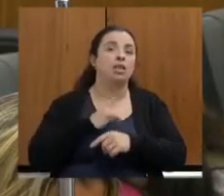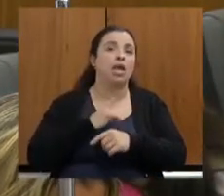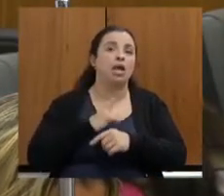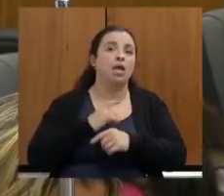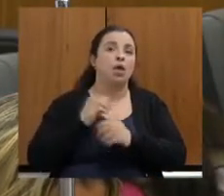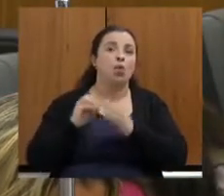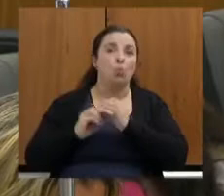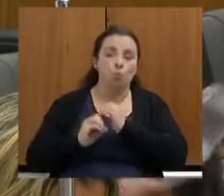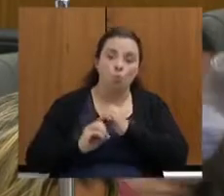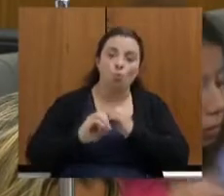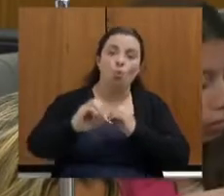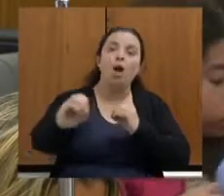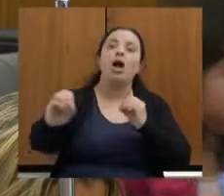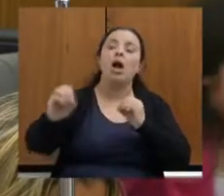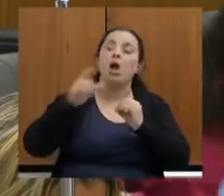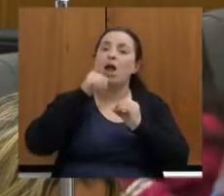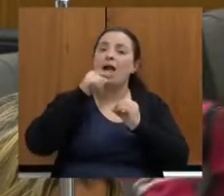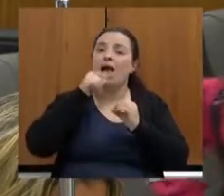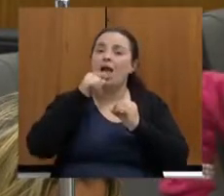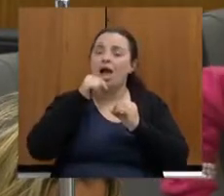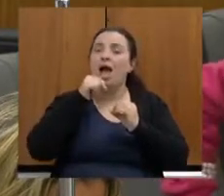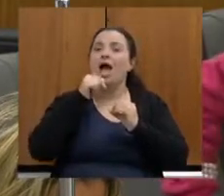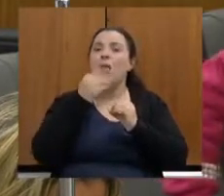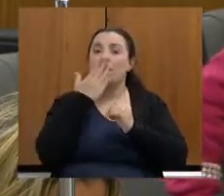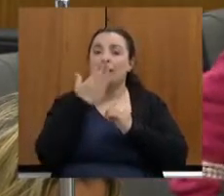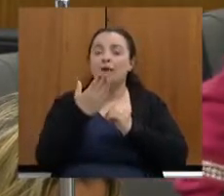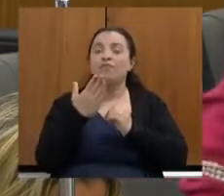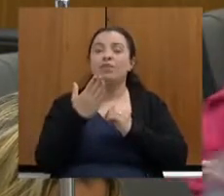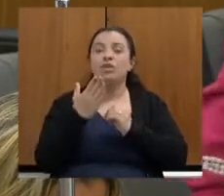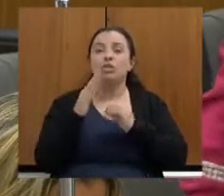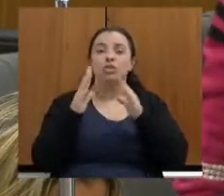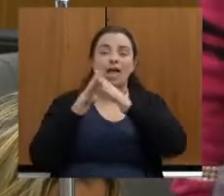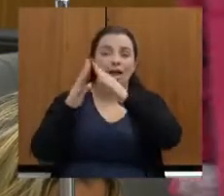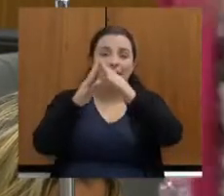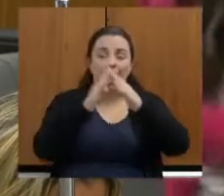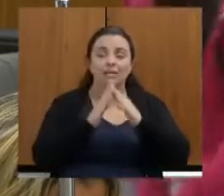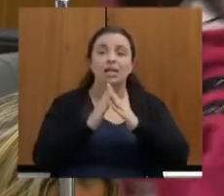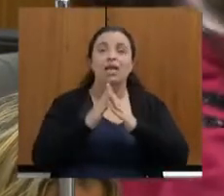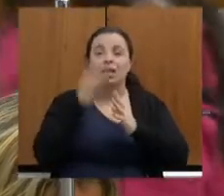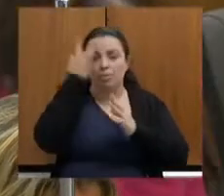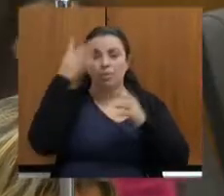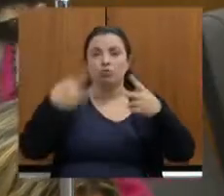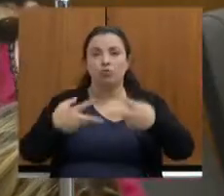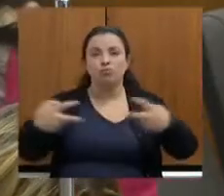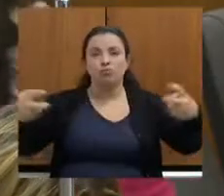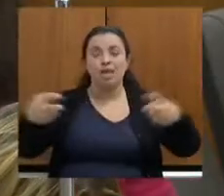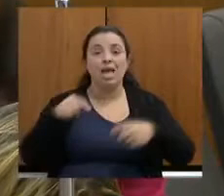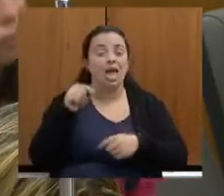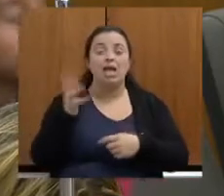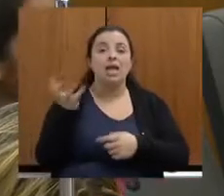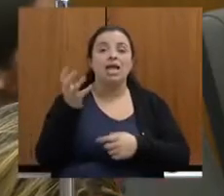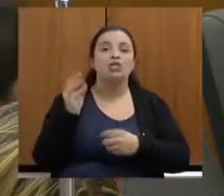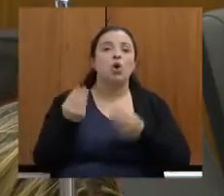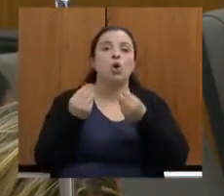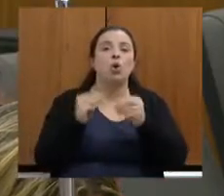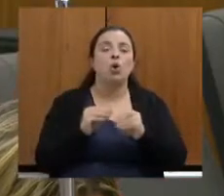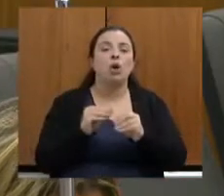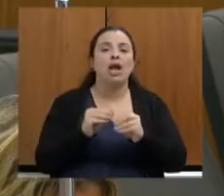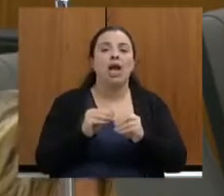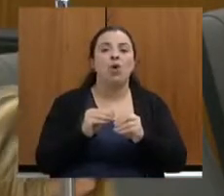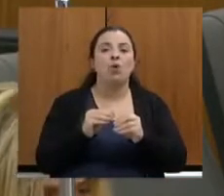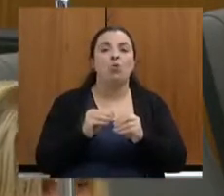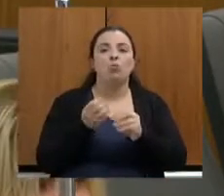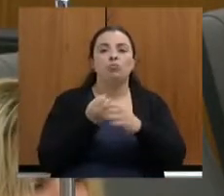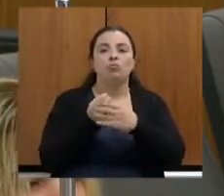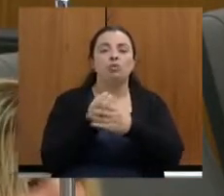portas de todo mundo e cada um puxa para dentro e eles quer colocar um chafariz na rua tá nós carregada na